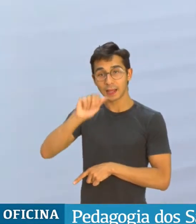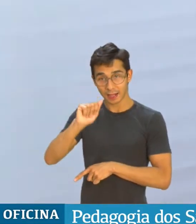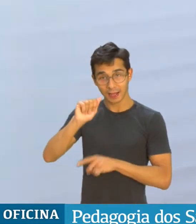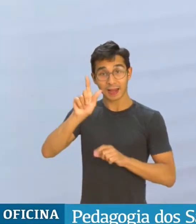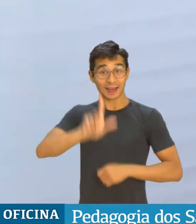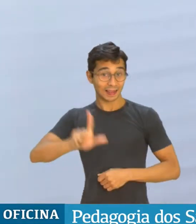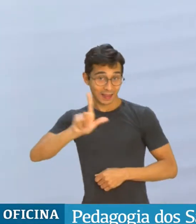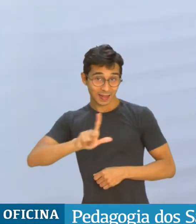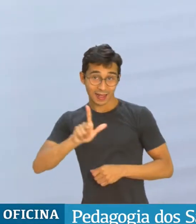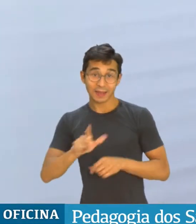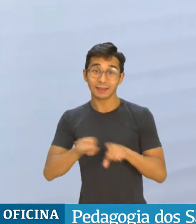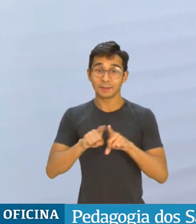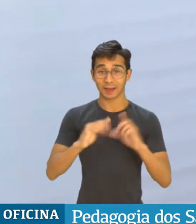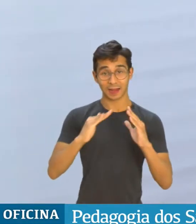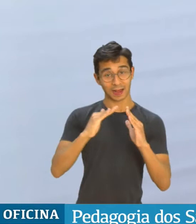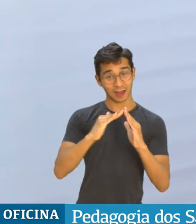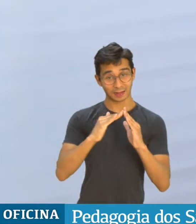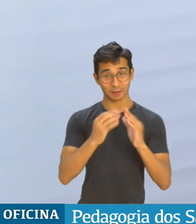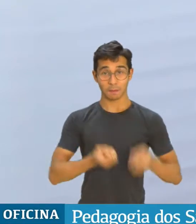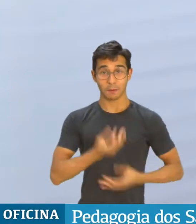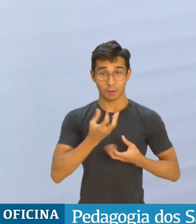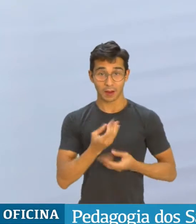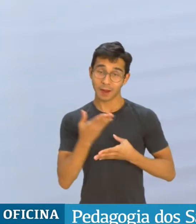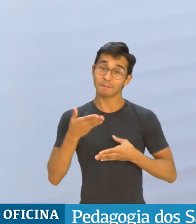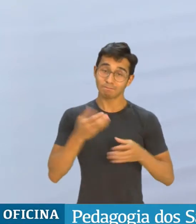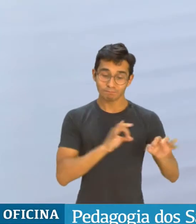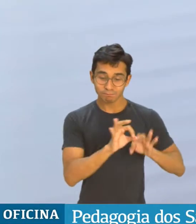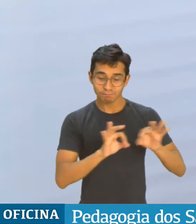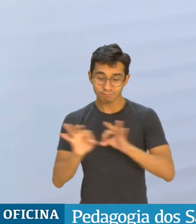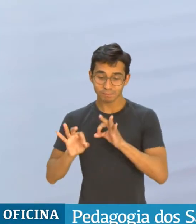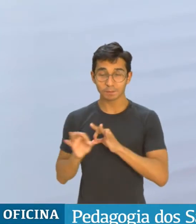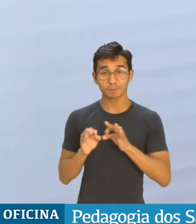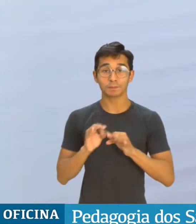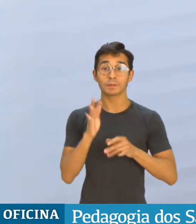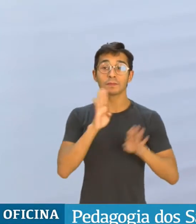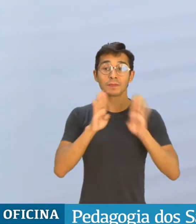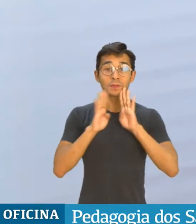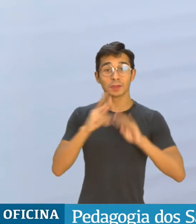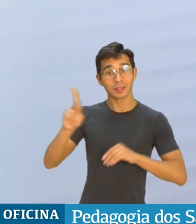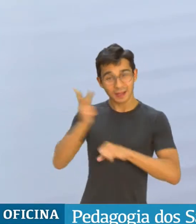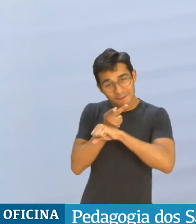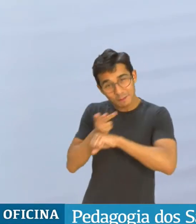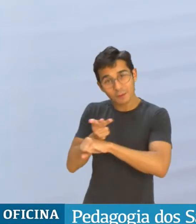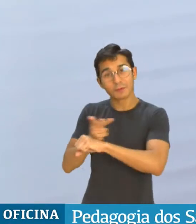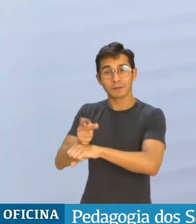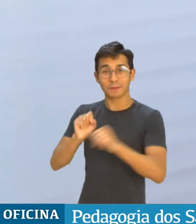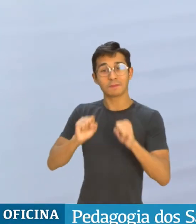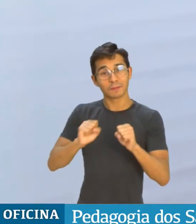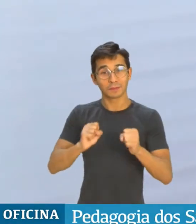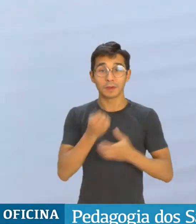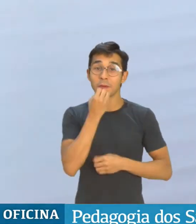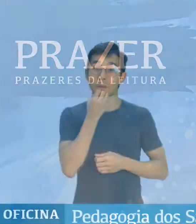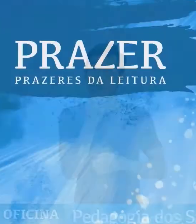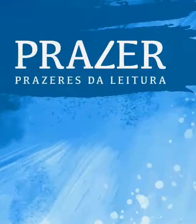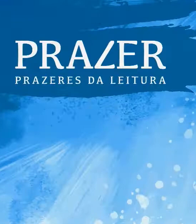informações, é só acessar o Facebook dele, que é o @Rodrigo Ciríaco Professor. Boa oficina a todos e até